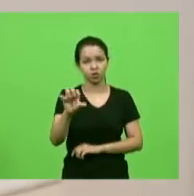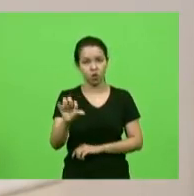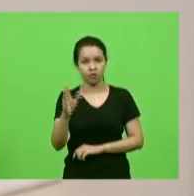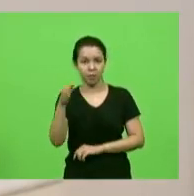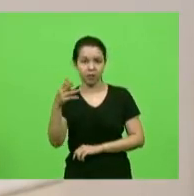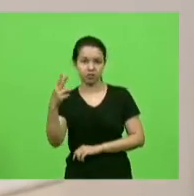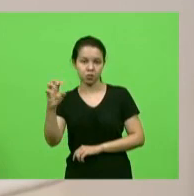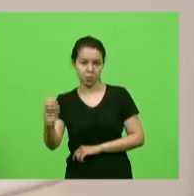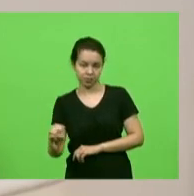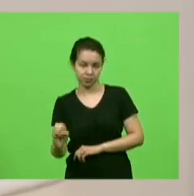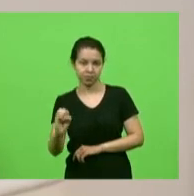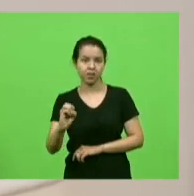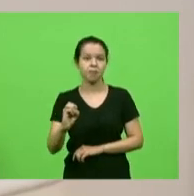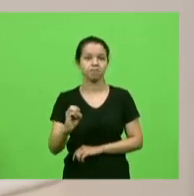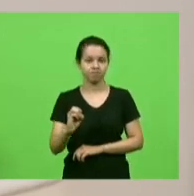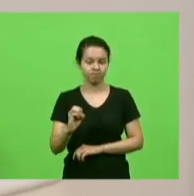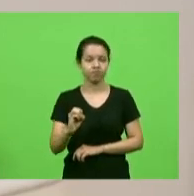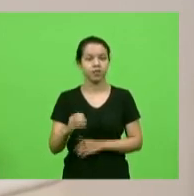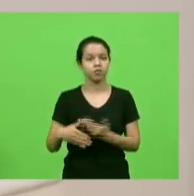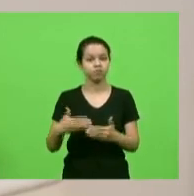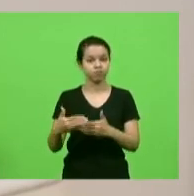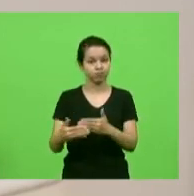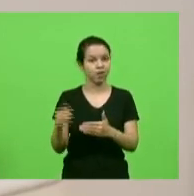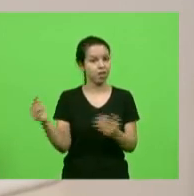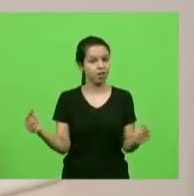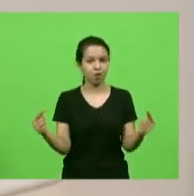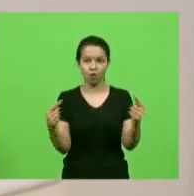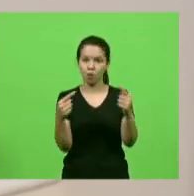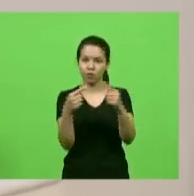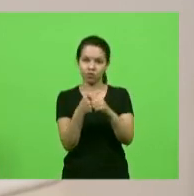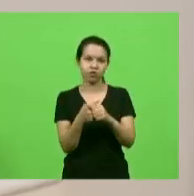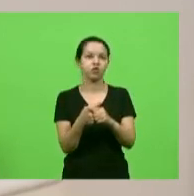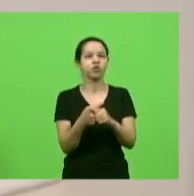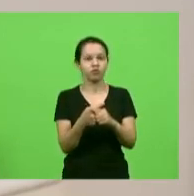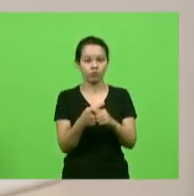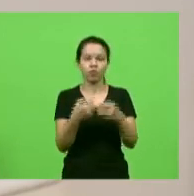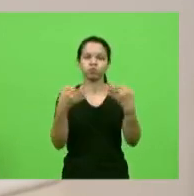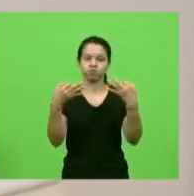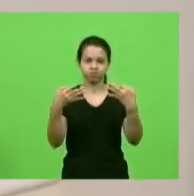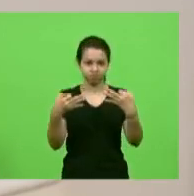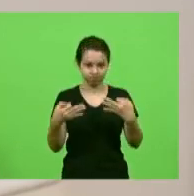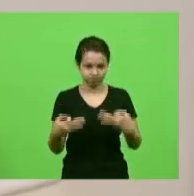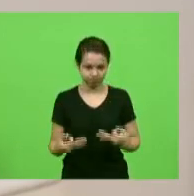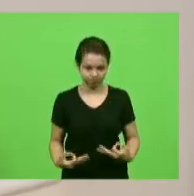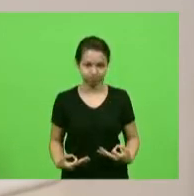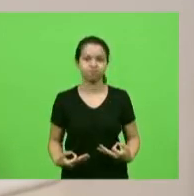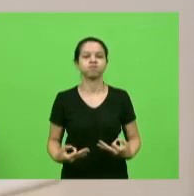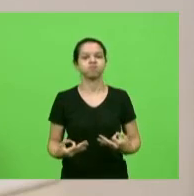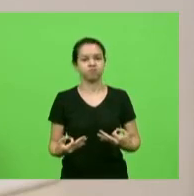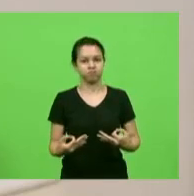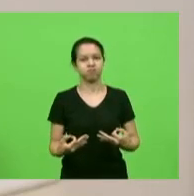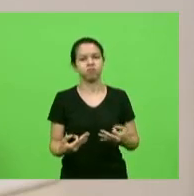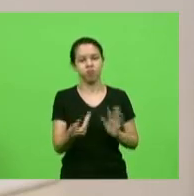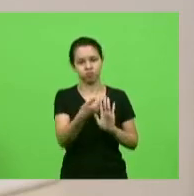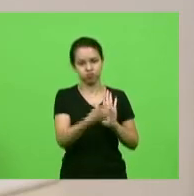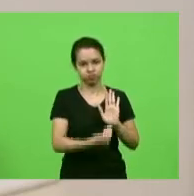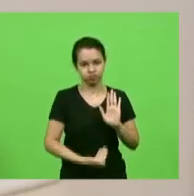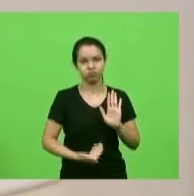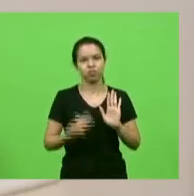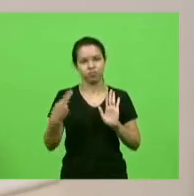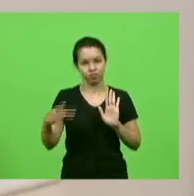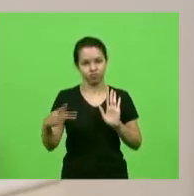1079/50, procedendo de modo incompatível com a dignidade, a honra e o decoro do cargo. Finalizo então,